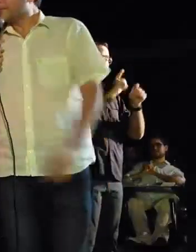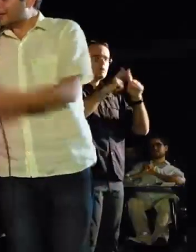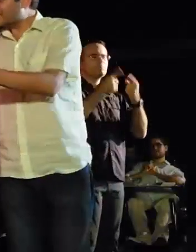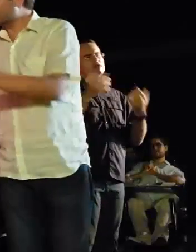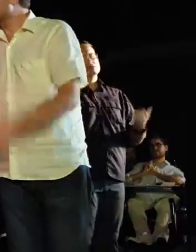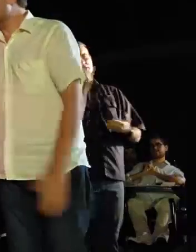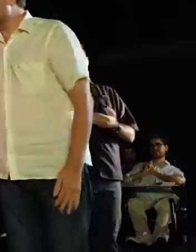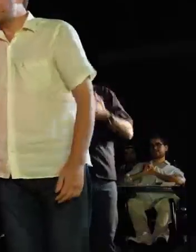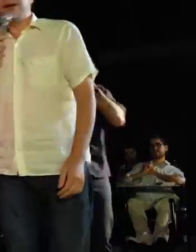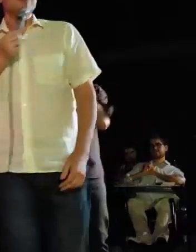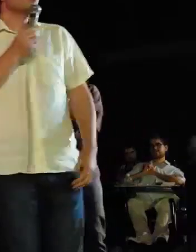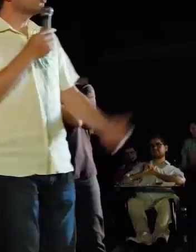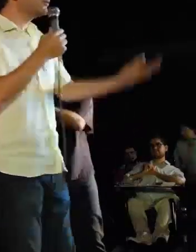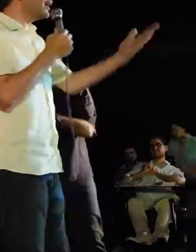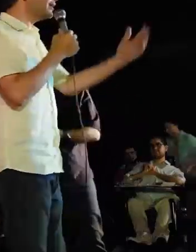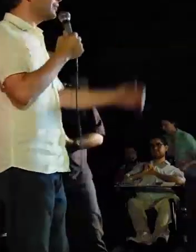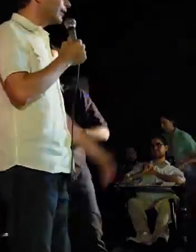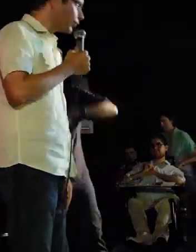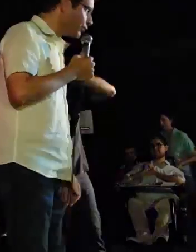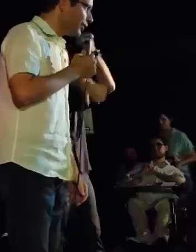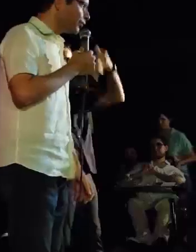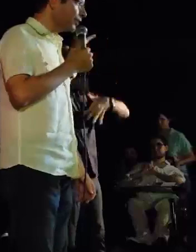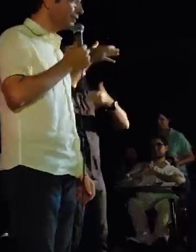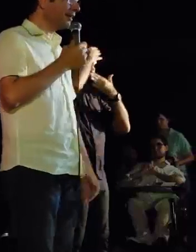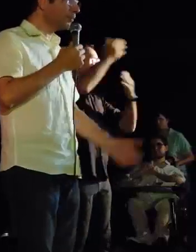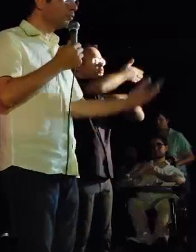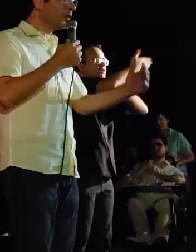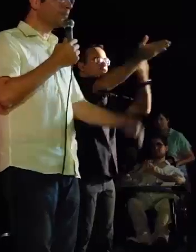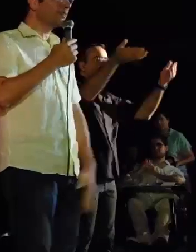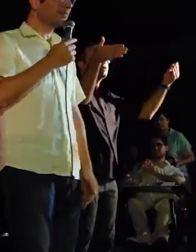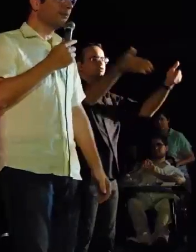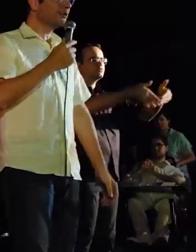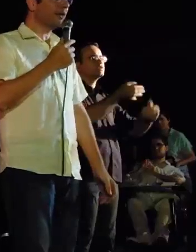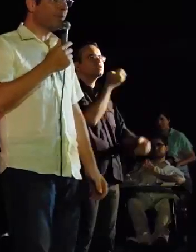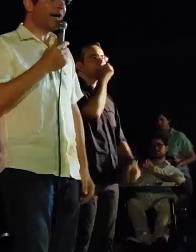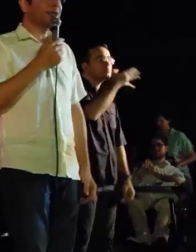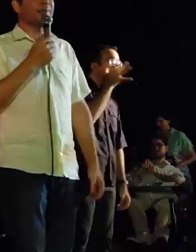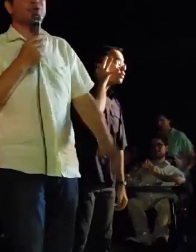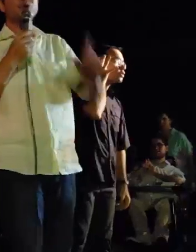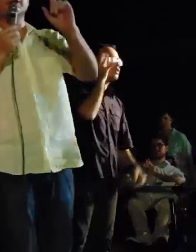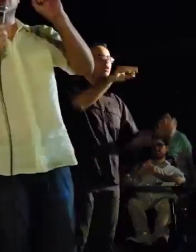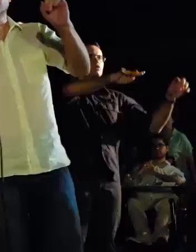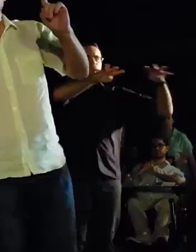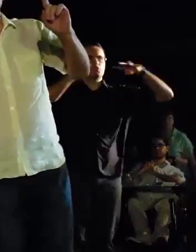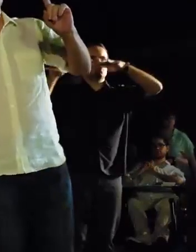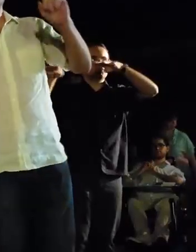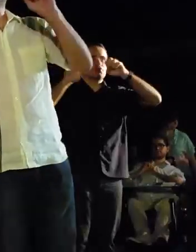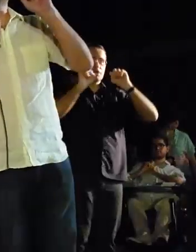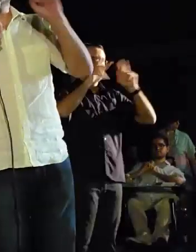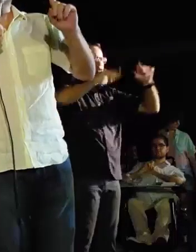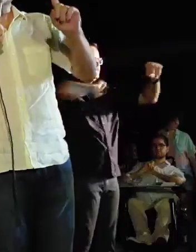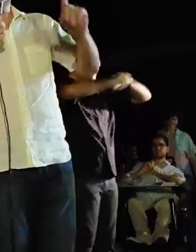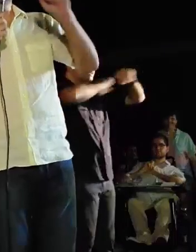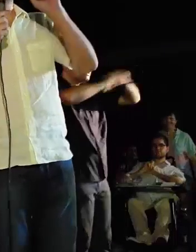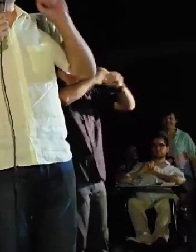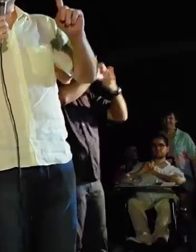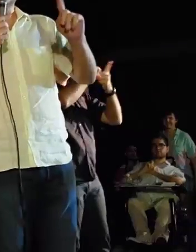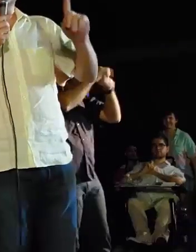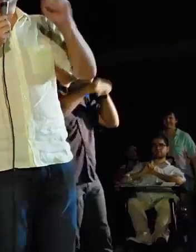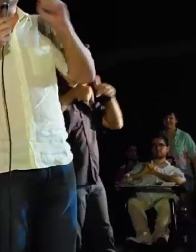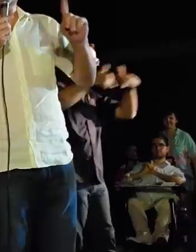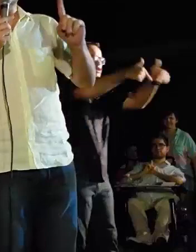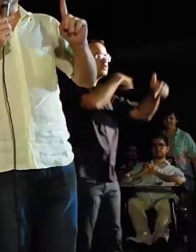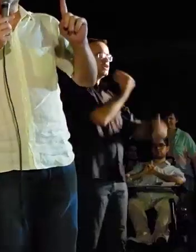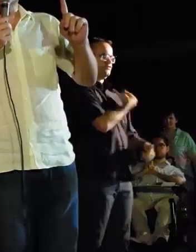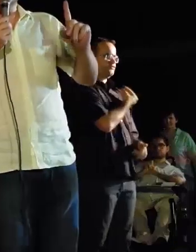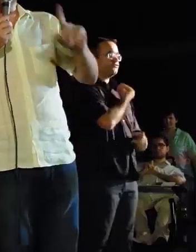agora. A palavra está com vocês. Muito obrigado a todos e a todas. Tenhamos uma ótima sessão de debate, mas, sobretudo, de luta e de